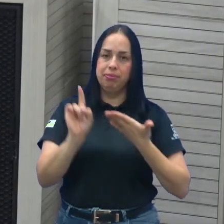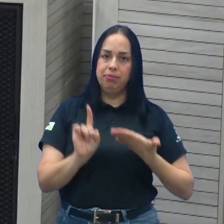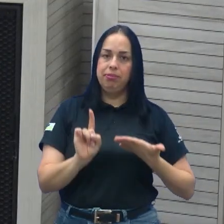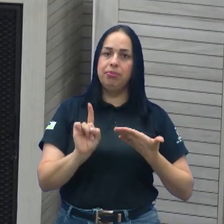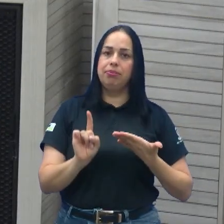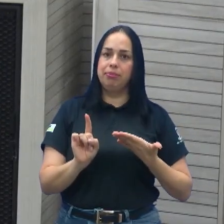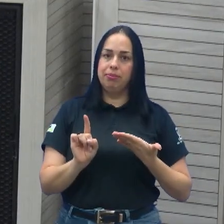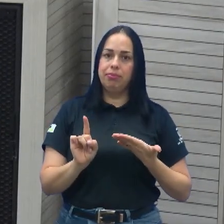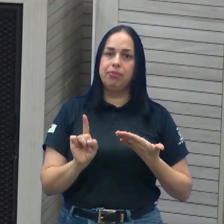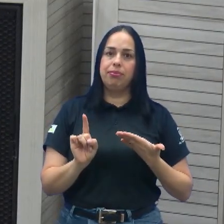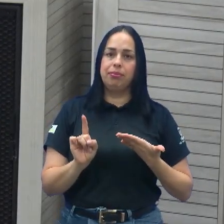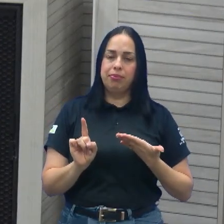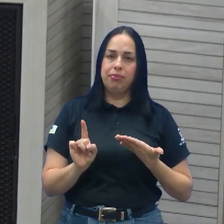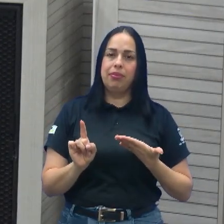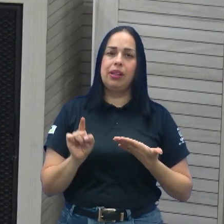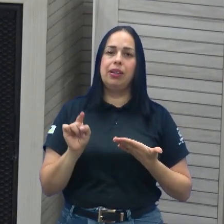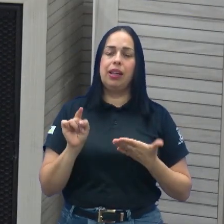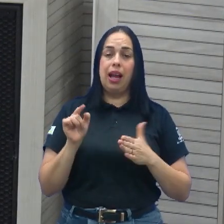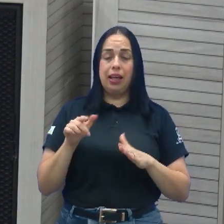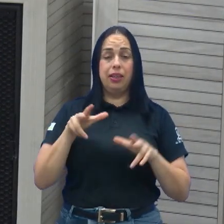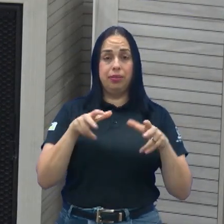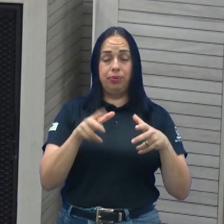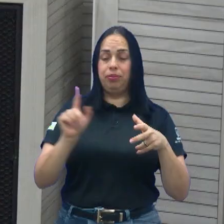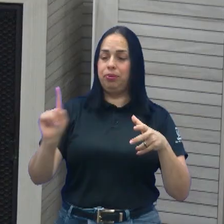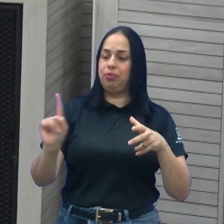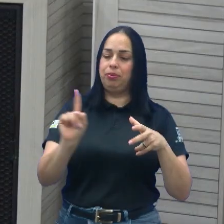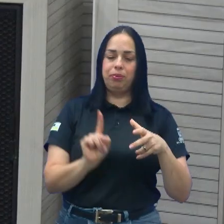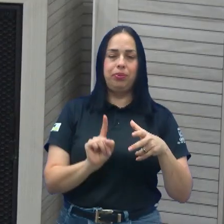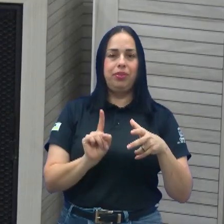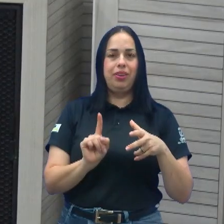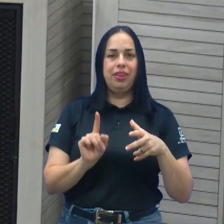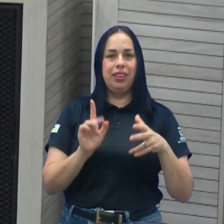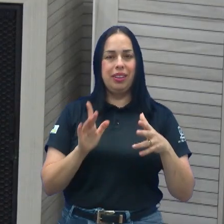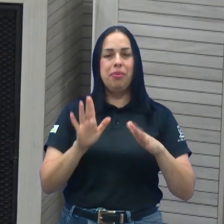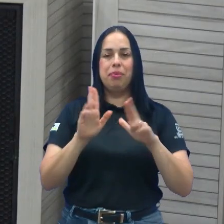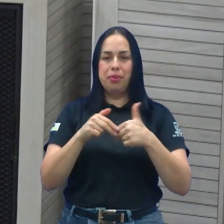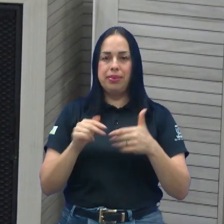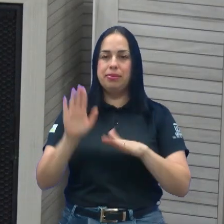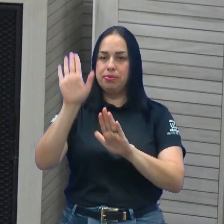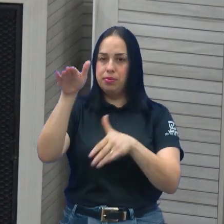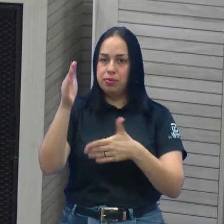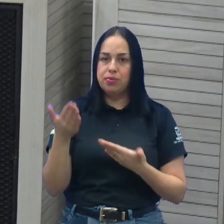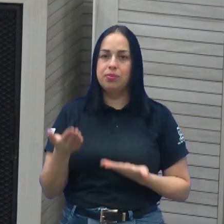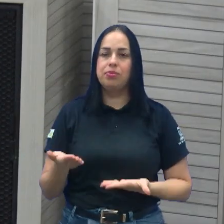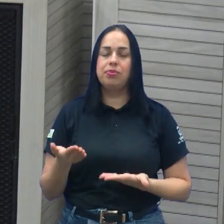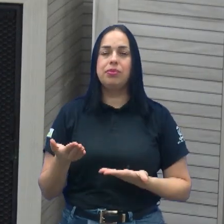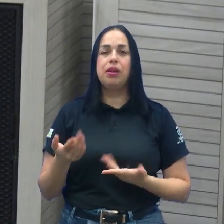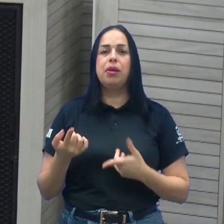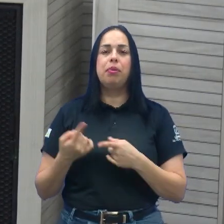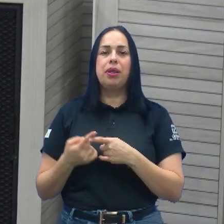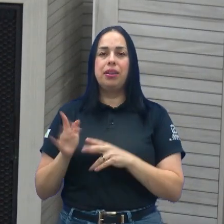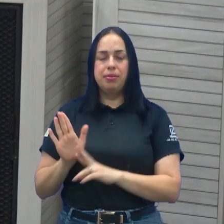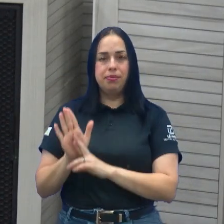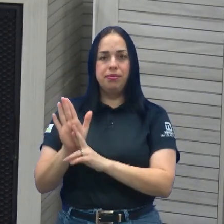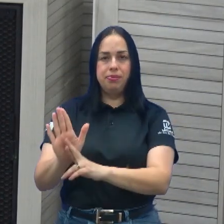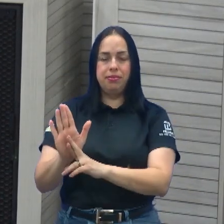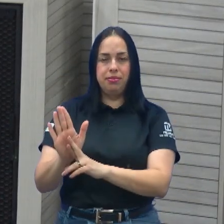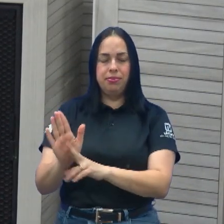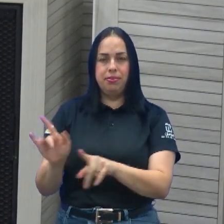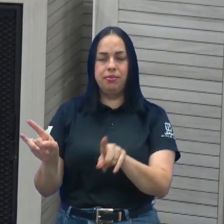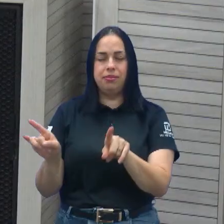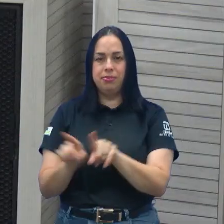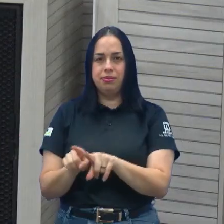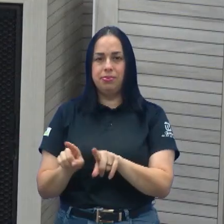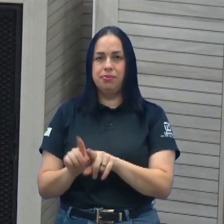casa, na Casa dos Vereadores, que é a casa que a gente faz essa homenagem devida àqueles que nos representa a cidade de São